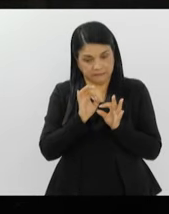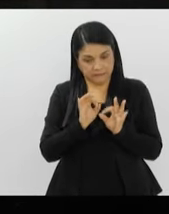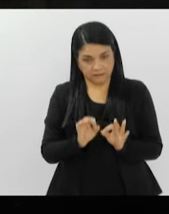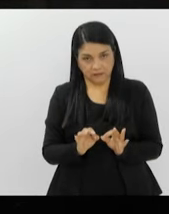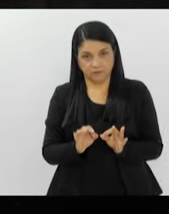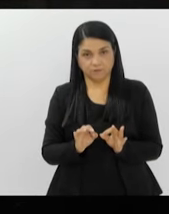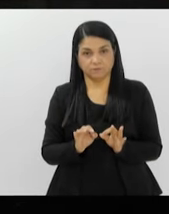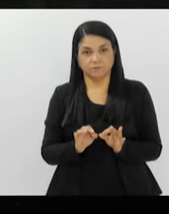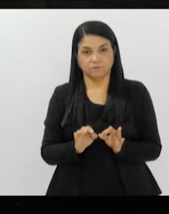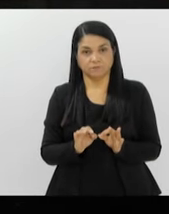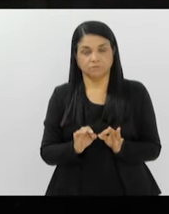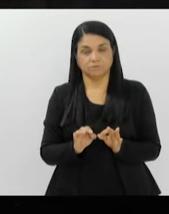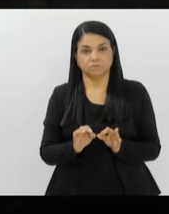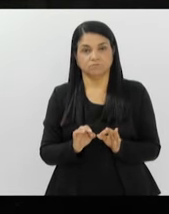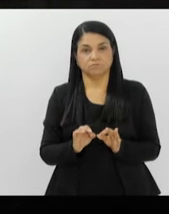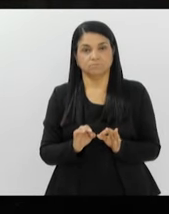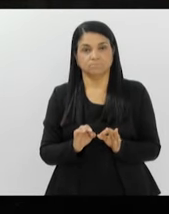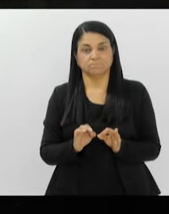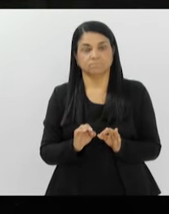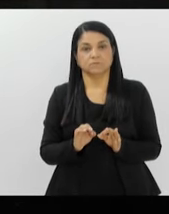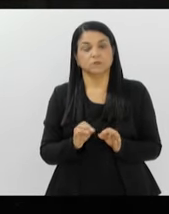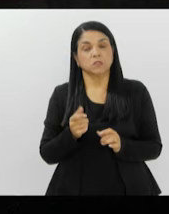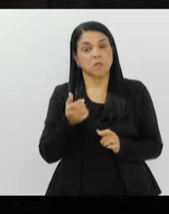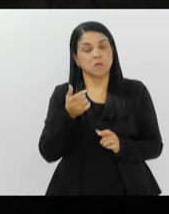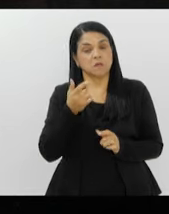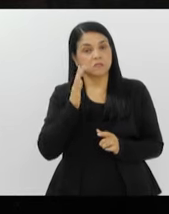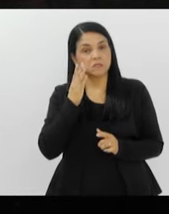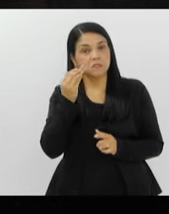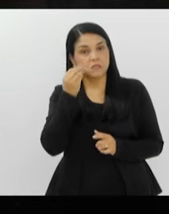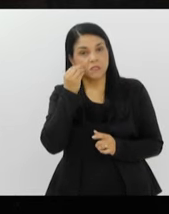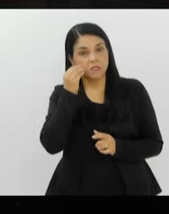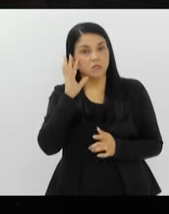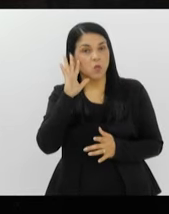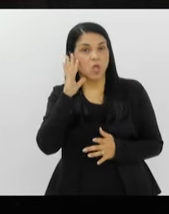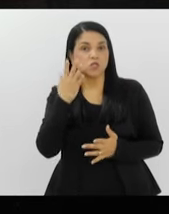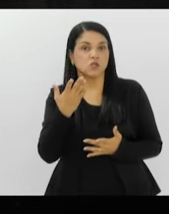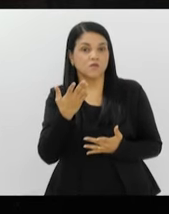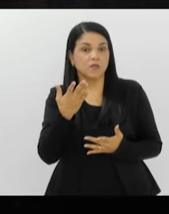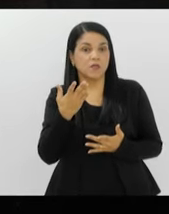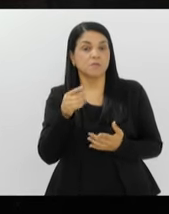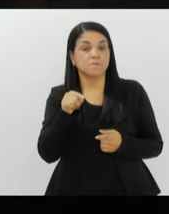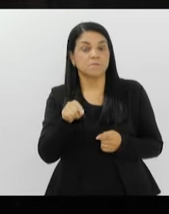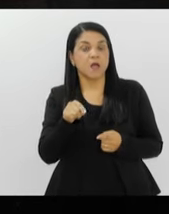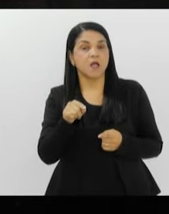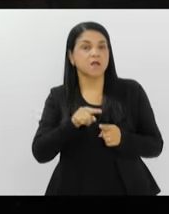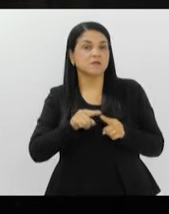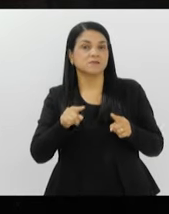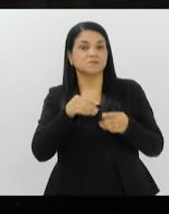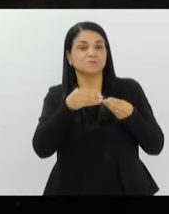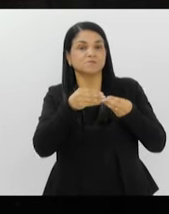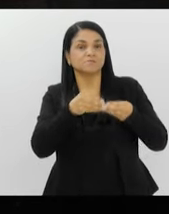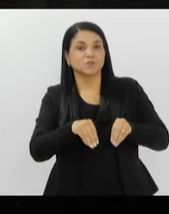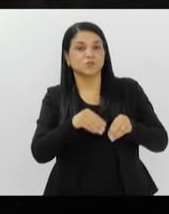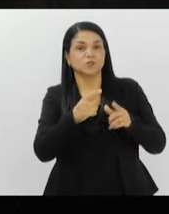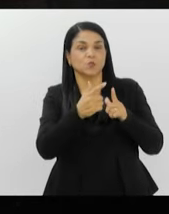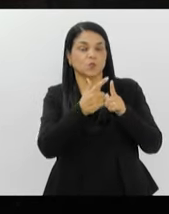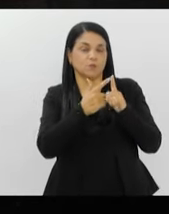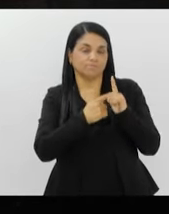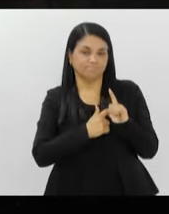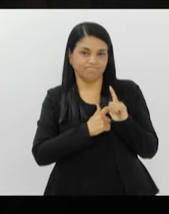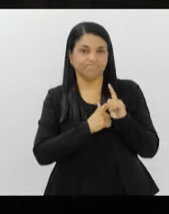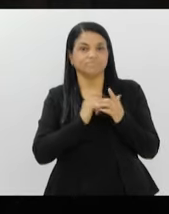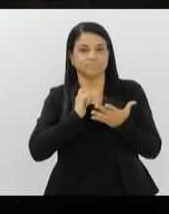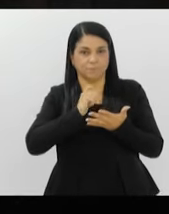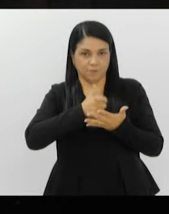corretamente tá botando o dedo em cima daquilo que mais nos prejudica que é o pagamento do serviço da dívida coisa que a gente faz